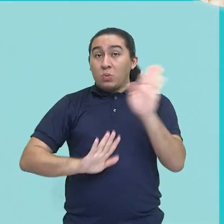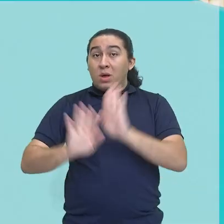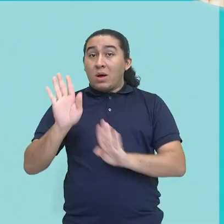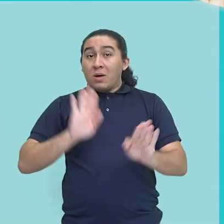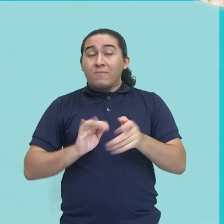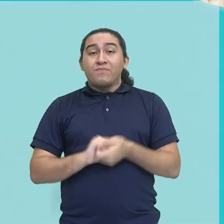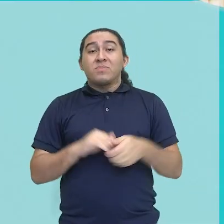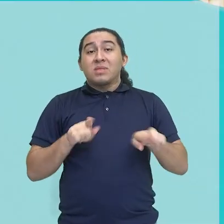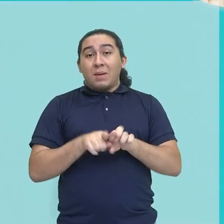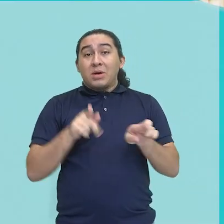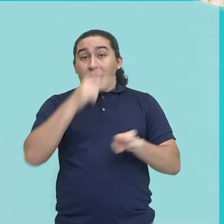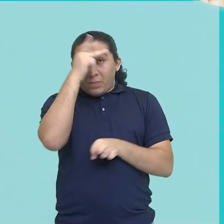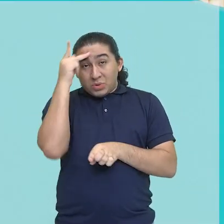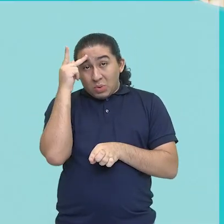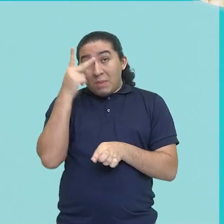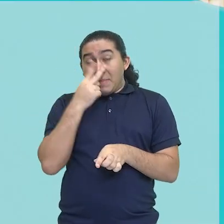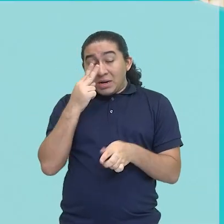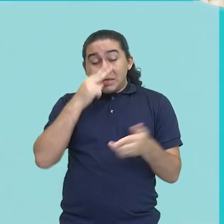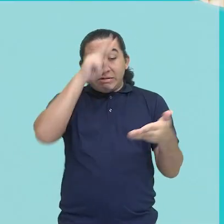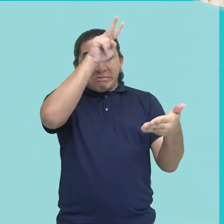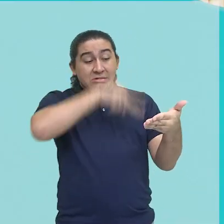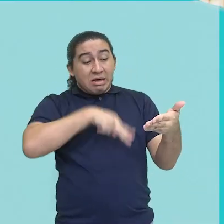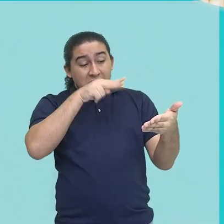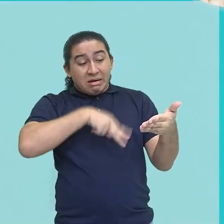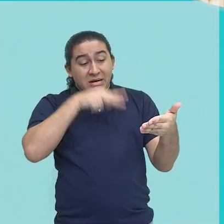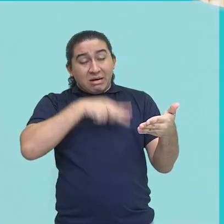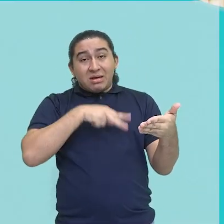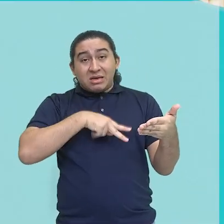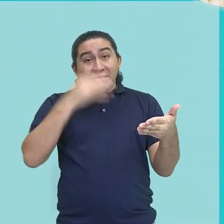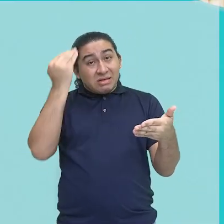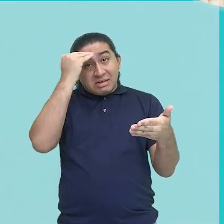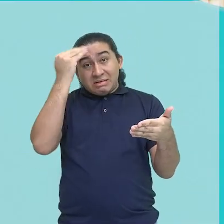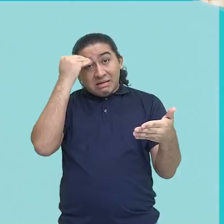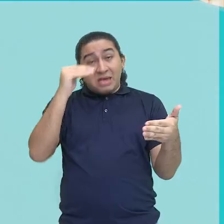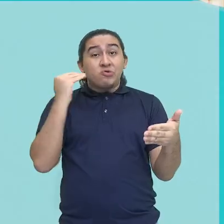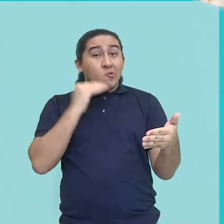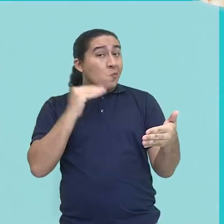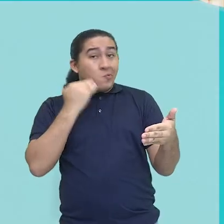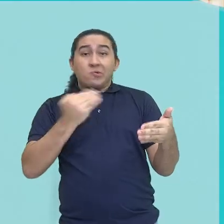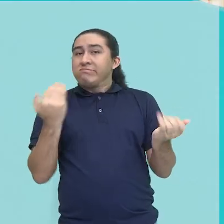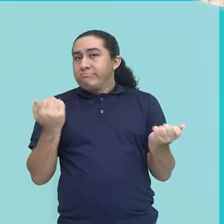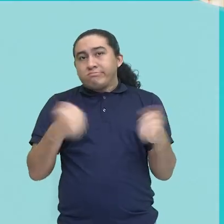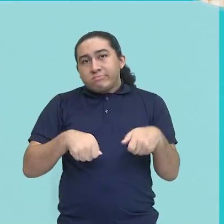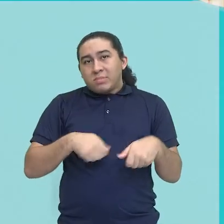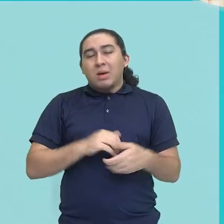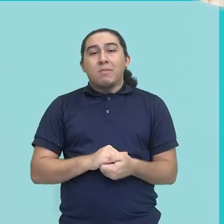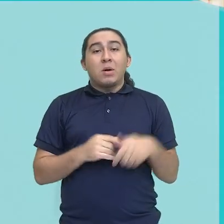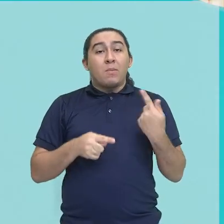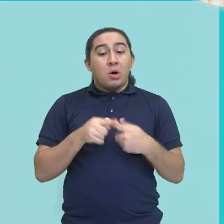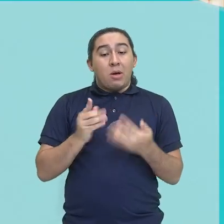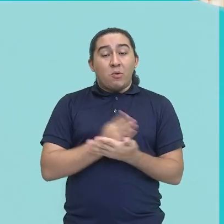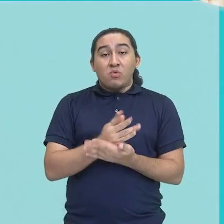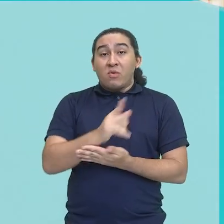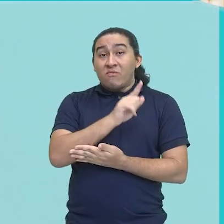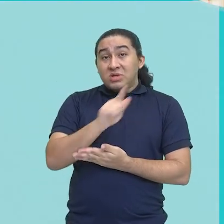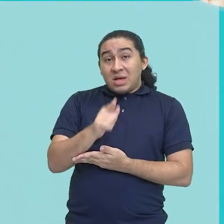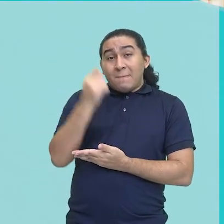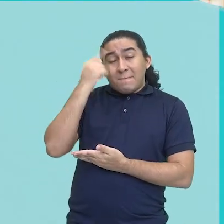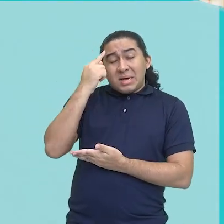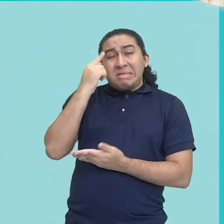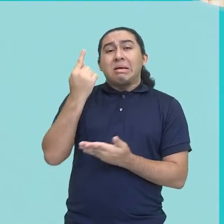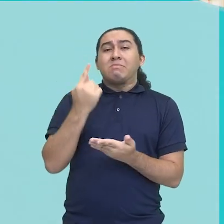recebem do jeito que elas querem um texto, até uma mensagem. Às vezes você não tem uma intenção de passar daquele